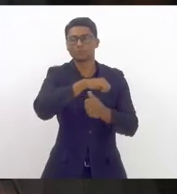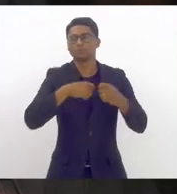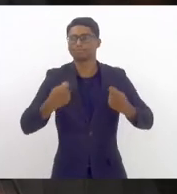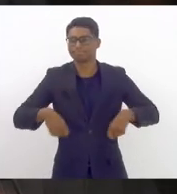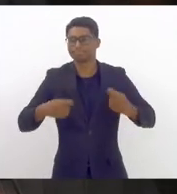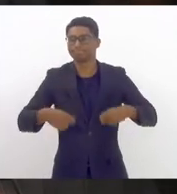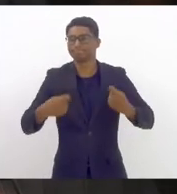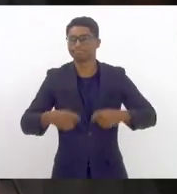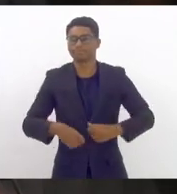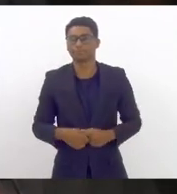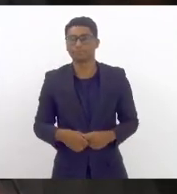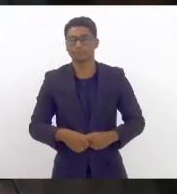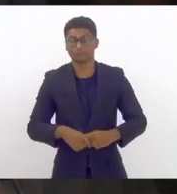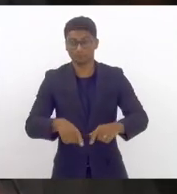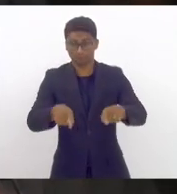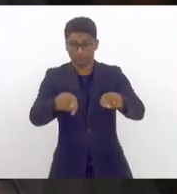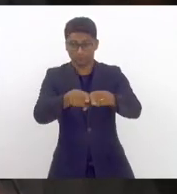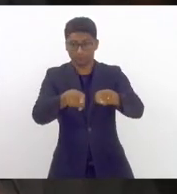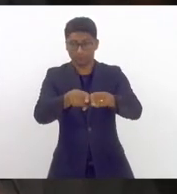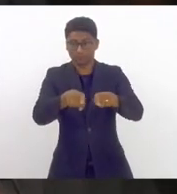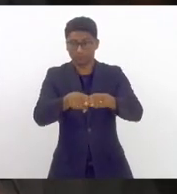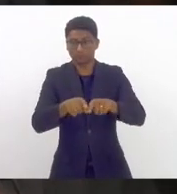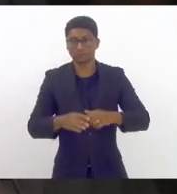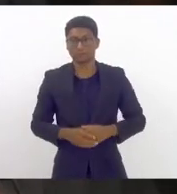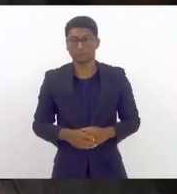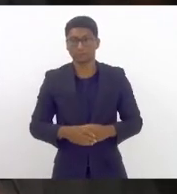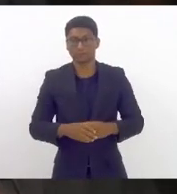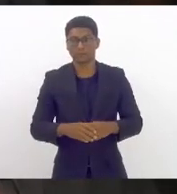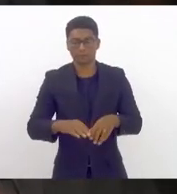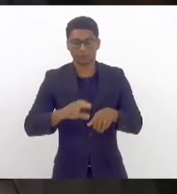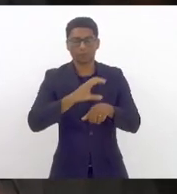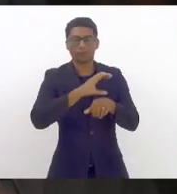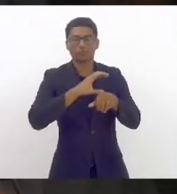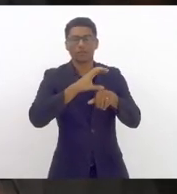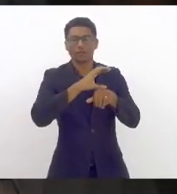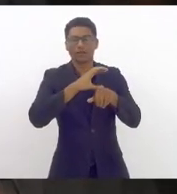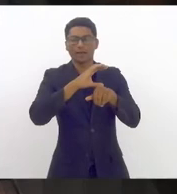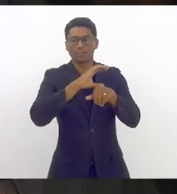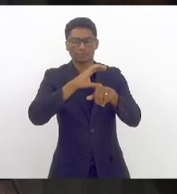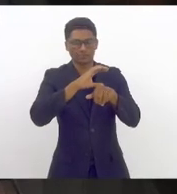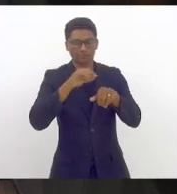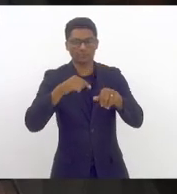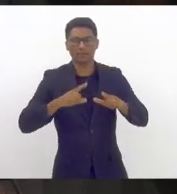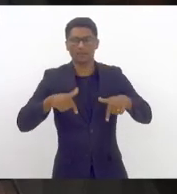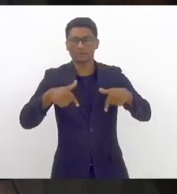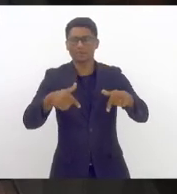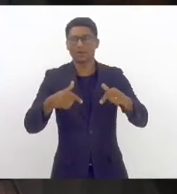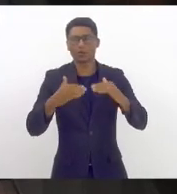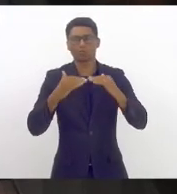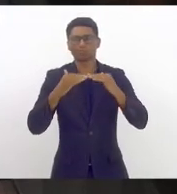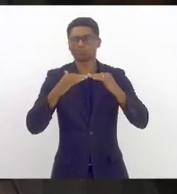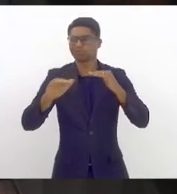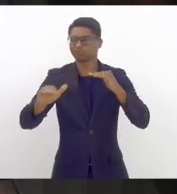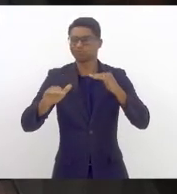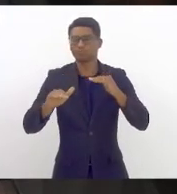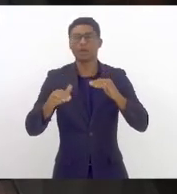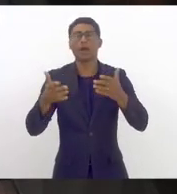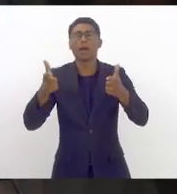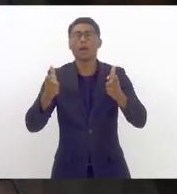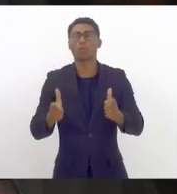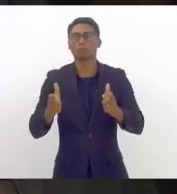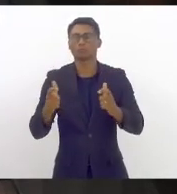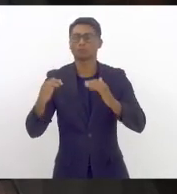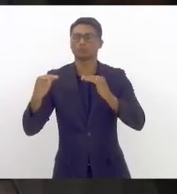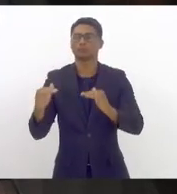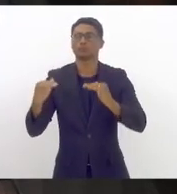se entre uma ação direta de inconstitucionalidade no Supremo Tribunal Federal